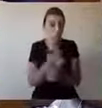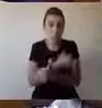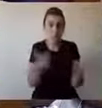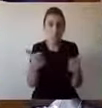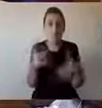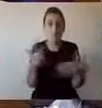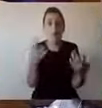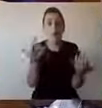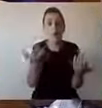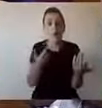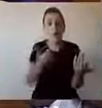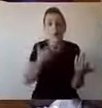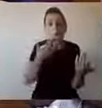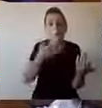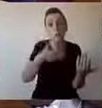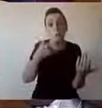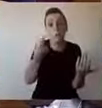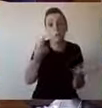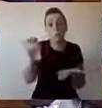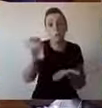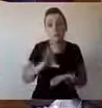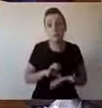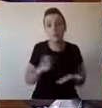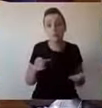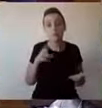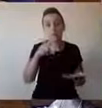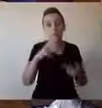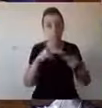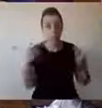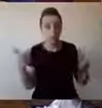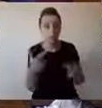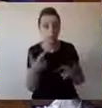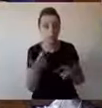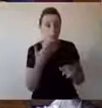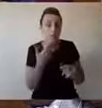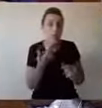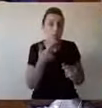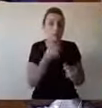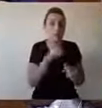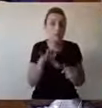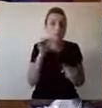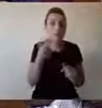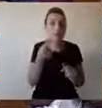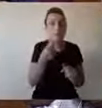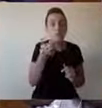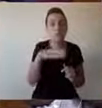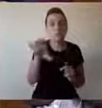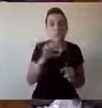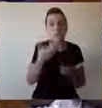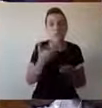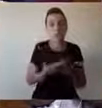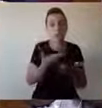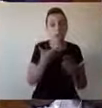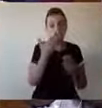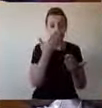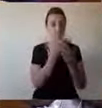empréstimo. São as opções que tem. Este Executivo escolheu contrair um empréstimo para sanar esta discrepância, mas nunca foi frontal a fazer uma explicação como aquela que eu elenquei